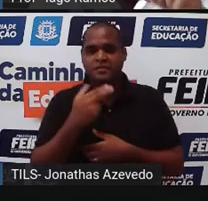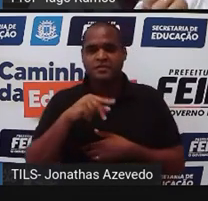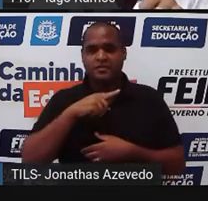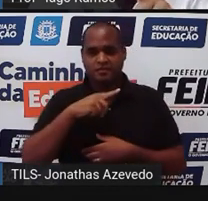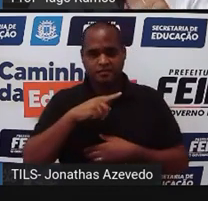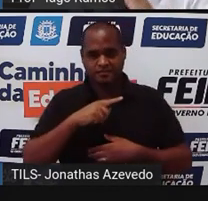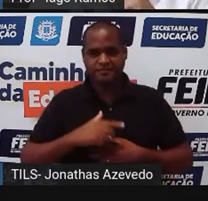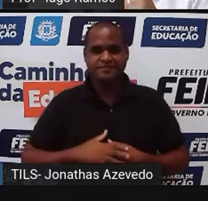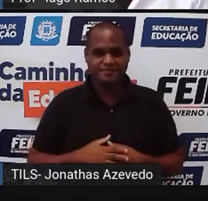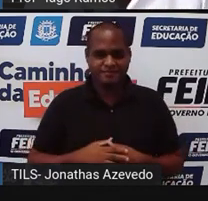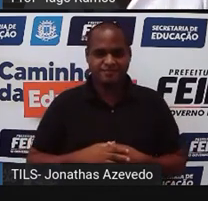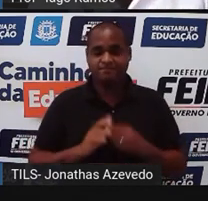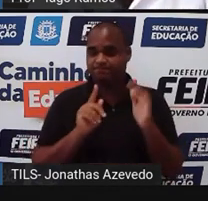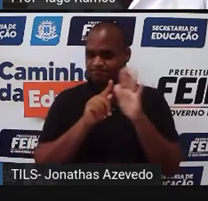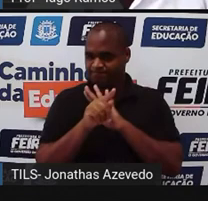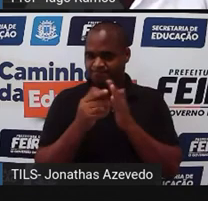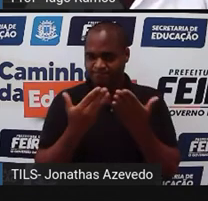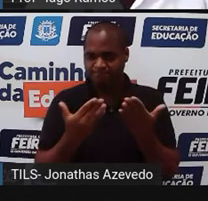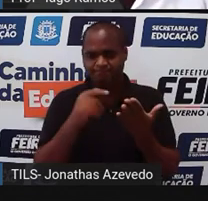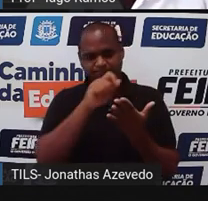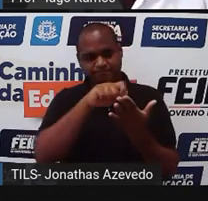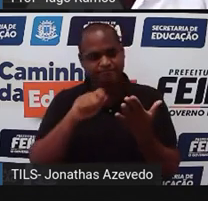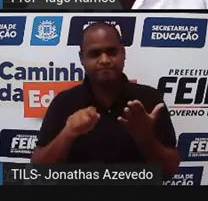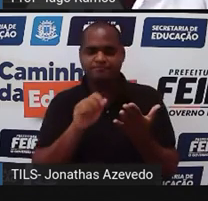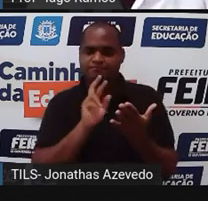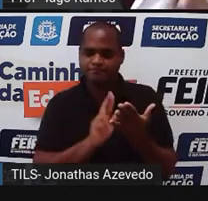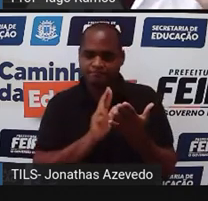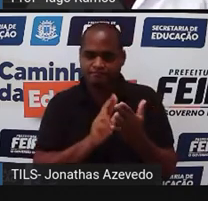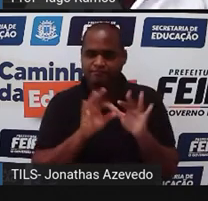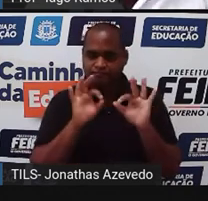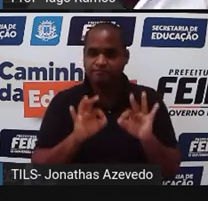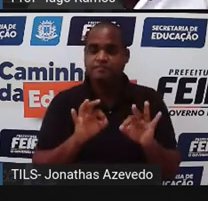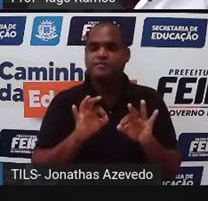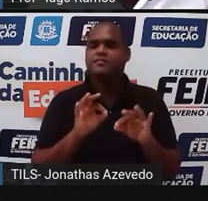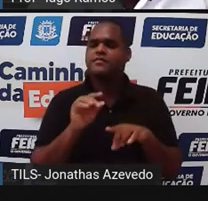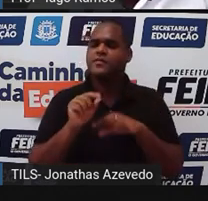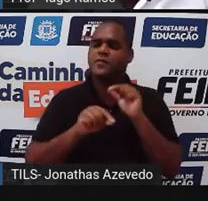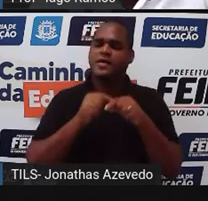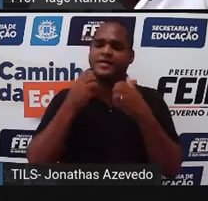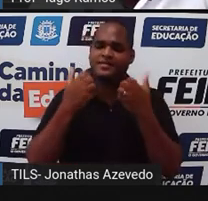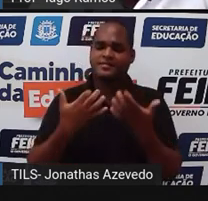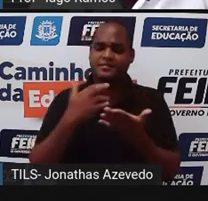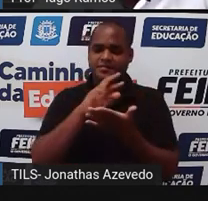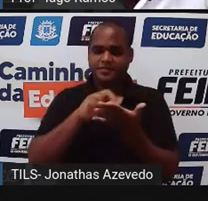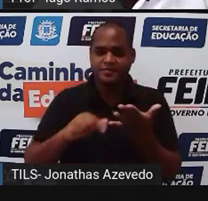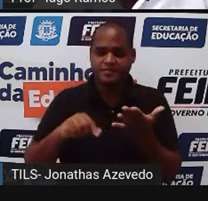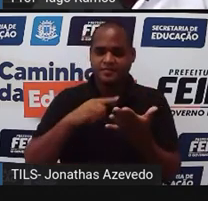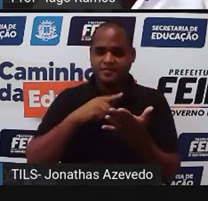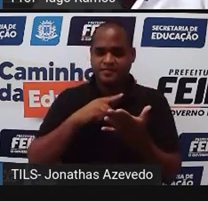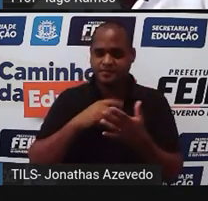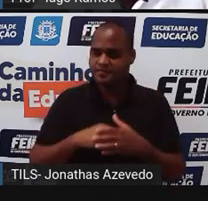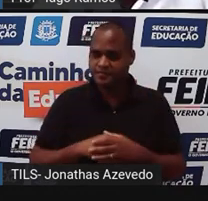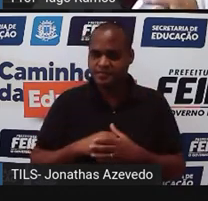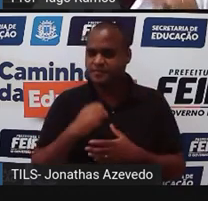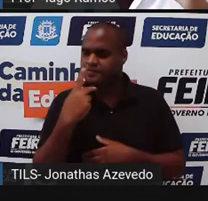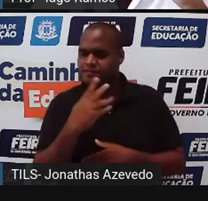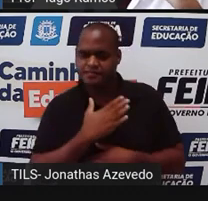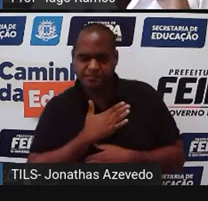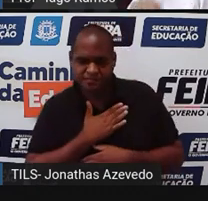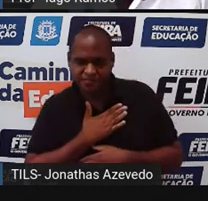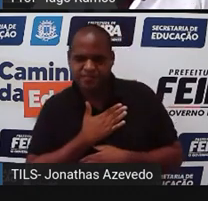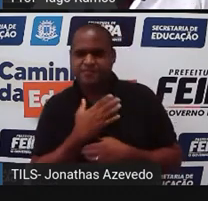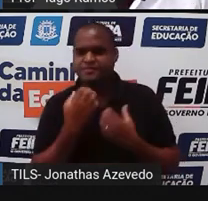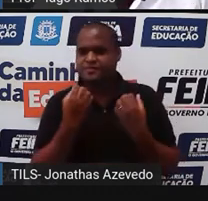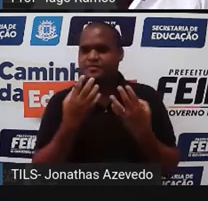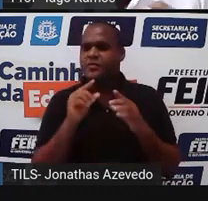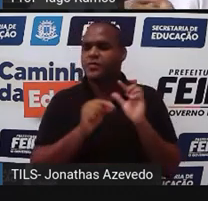essa pergunta escrevendo no seu caderno Qual é a parte do conteúdo dessa aula que você gostaria que